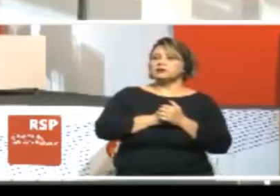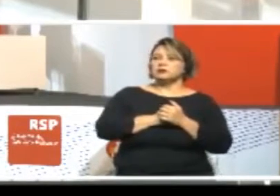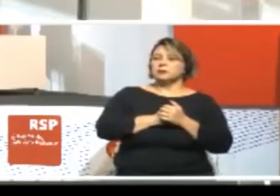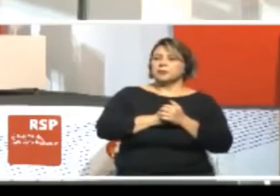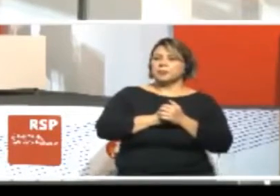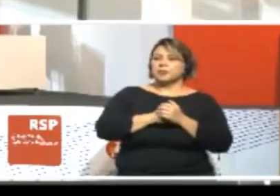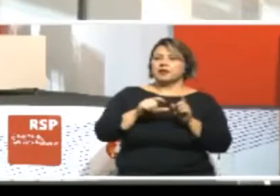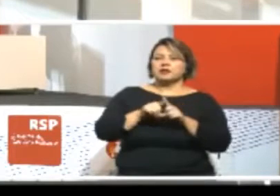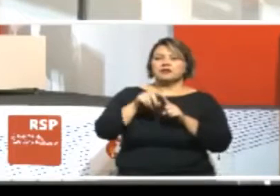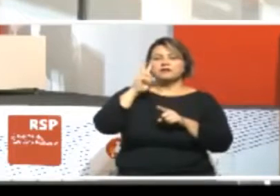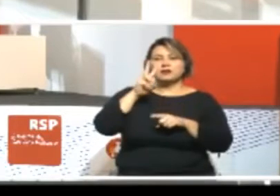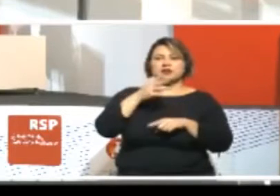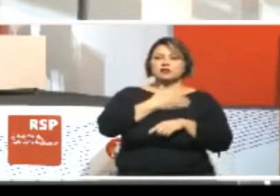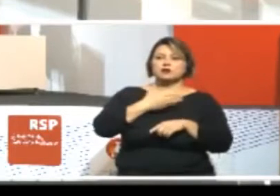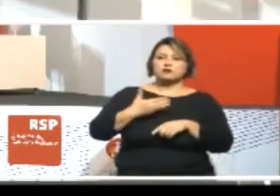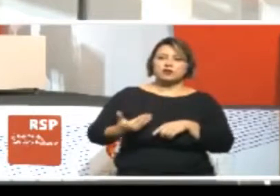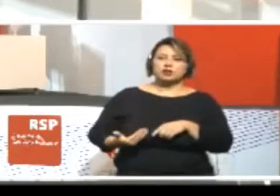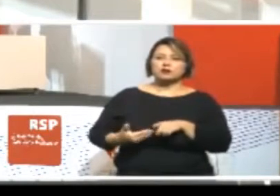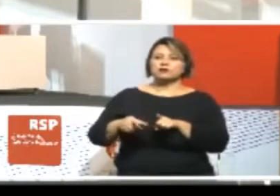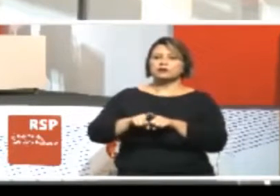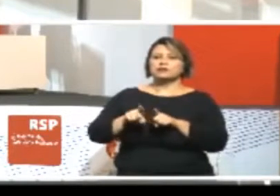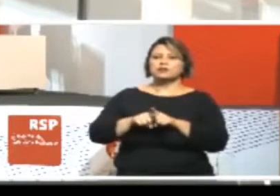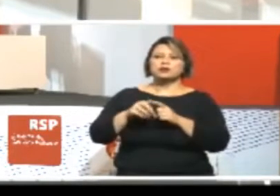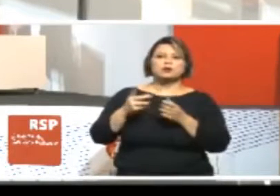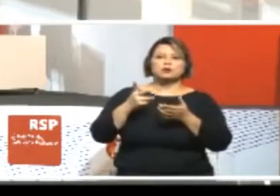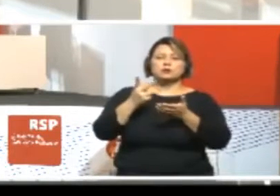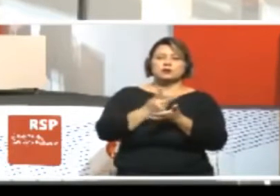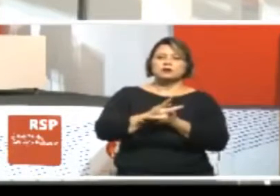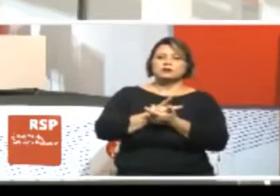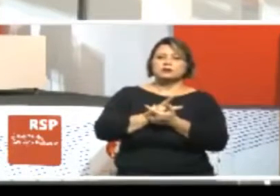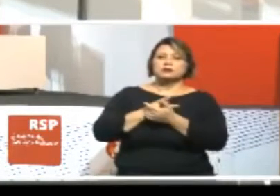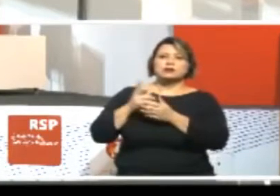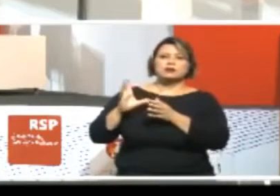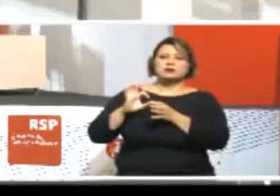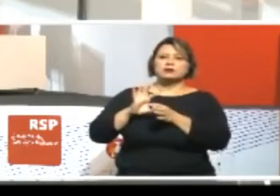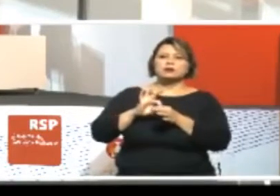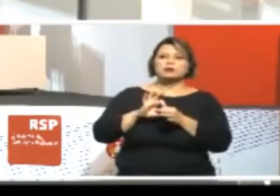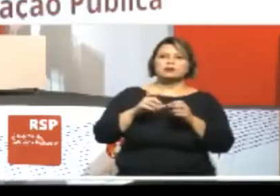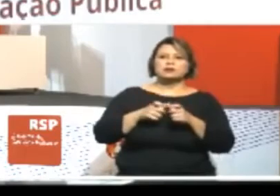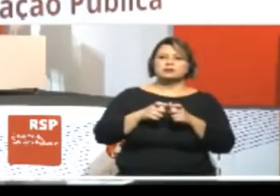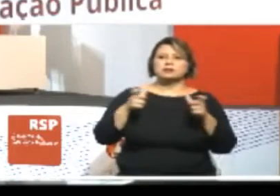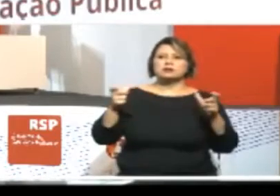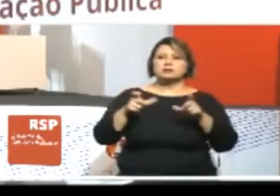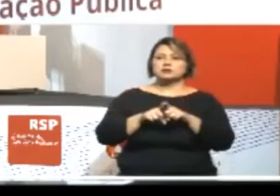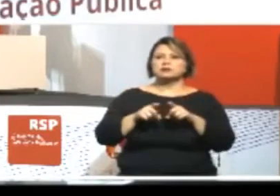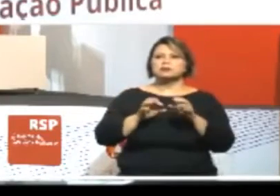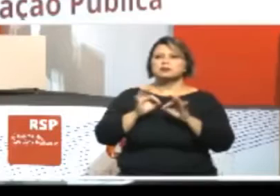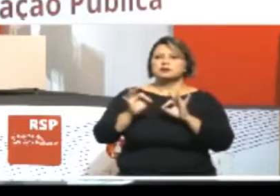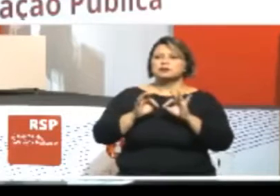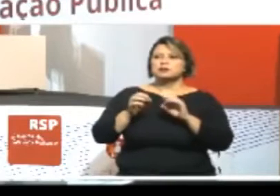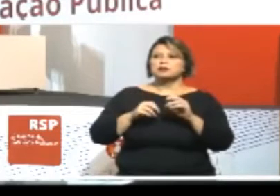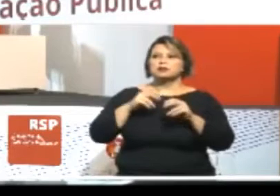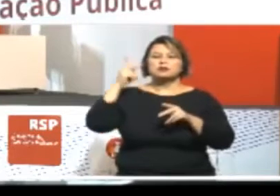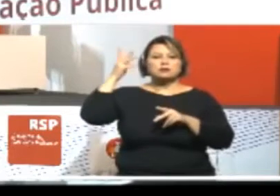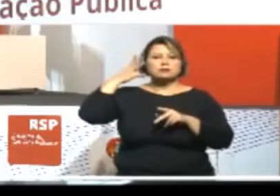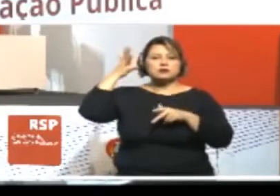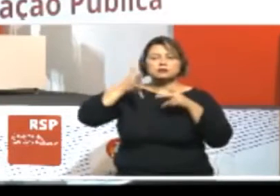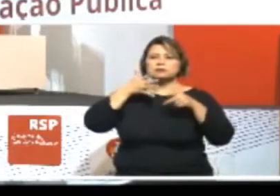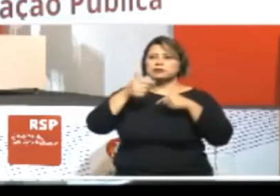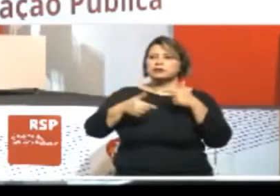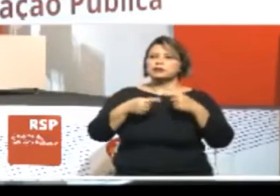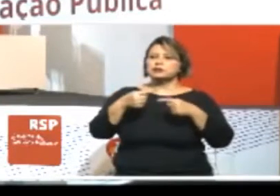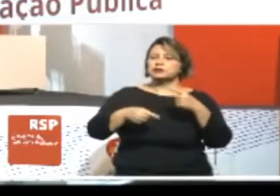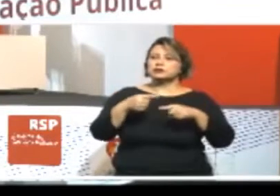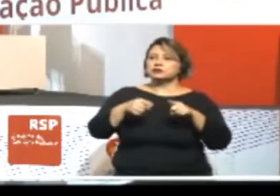da governança e da gestão num contexto mais amplo de determinações políticas, econômicas,